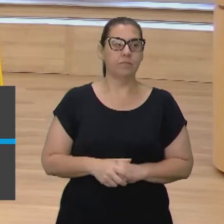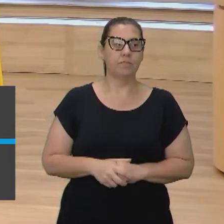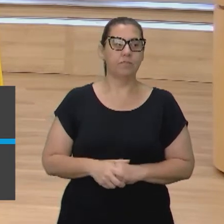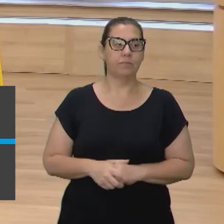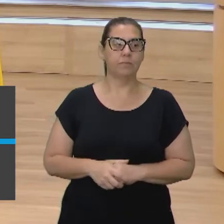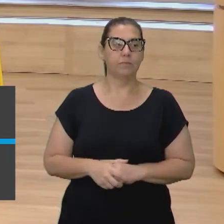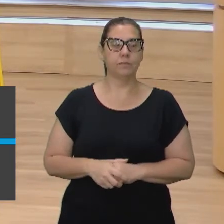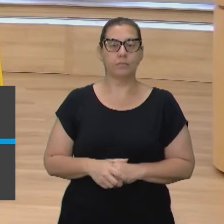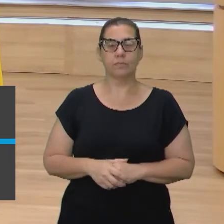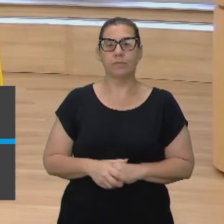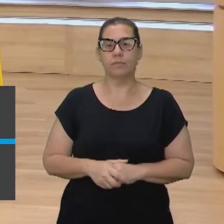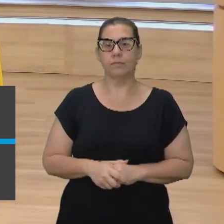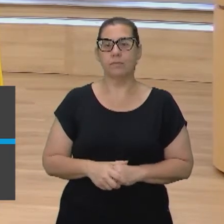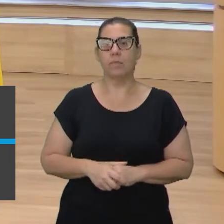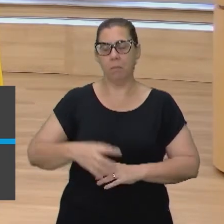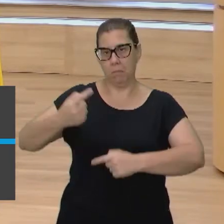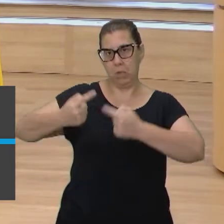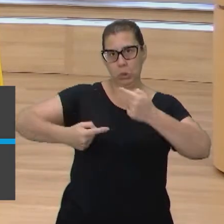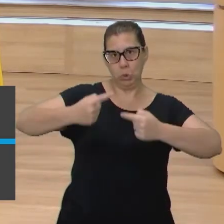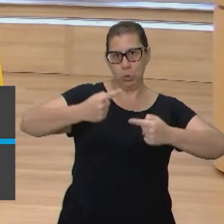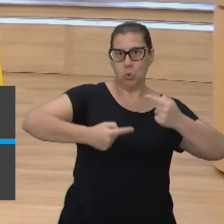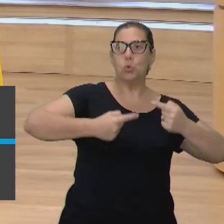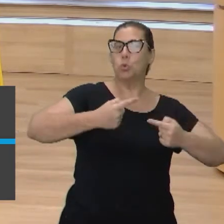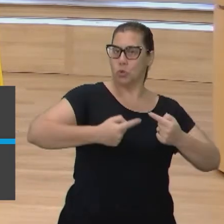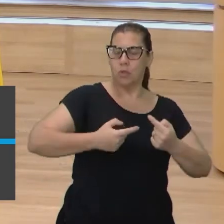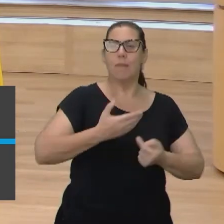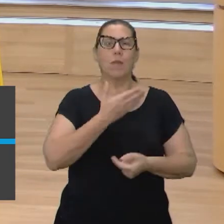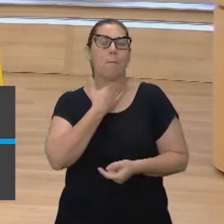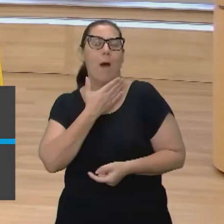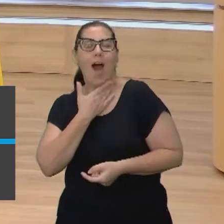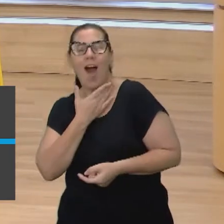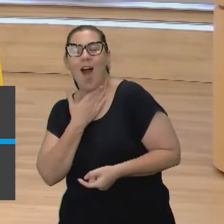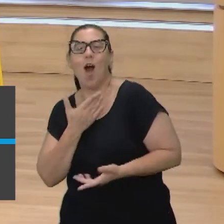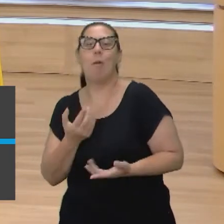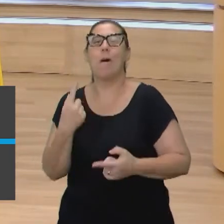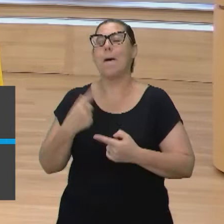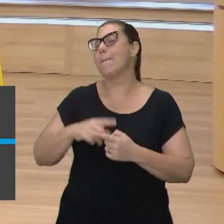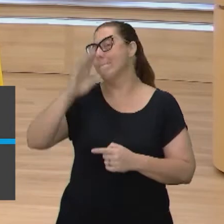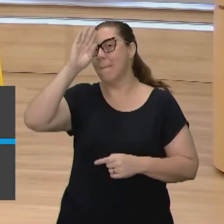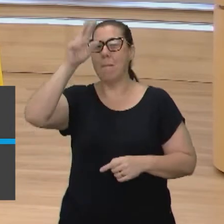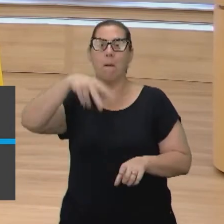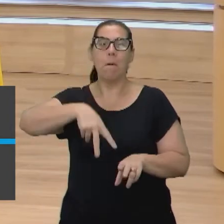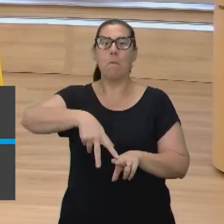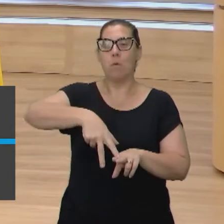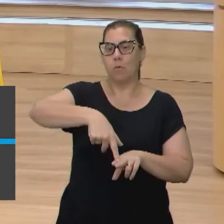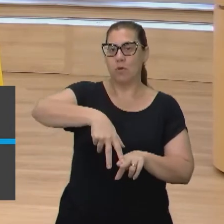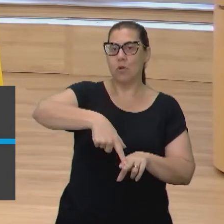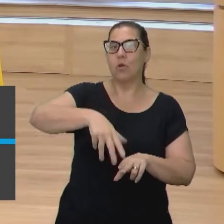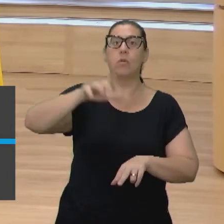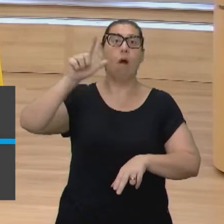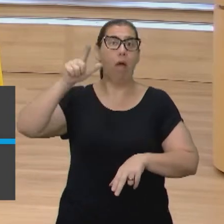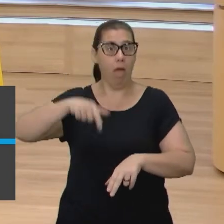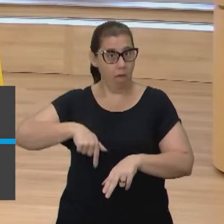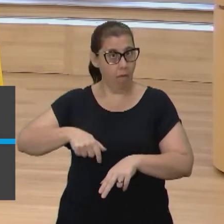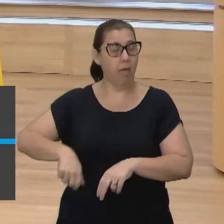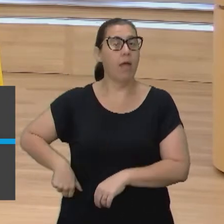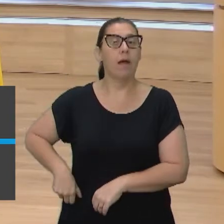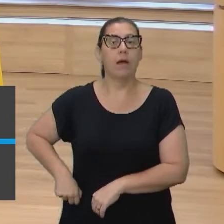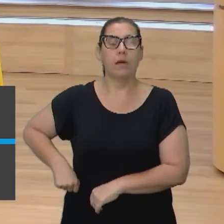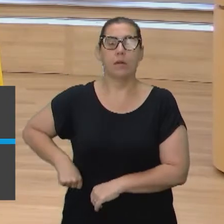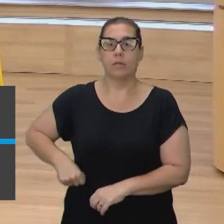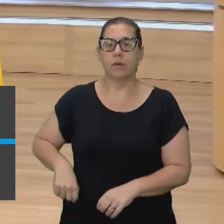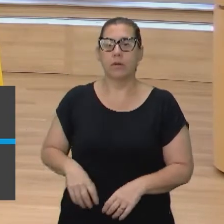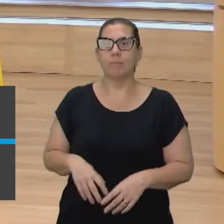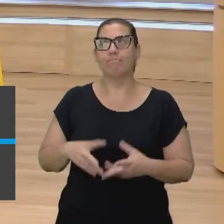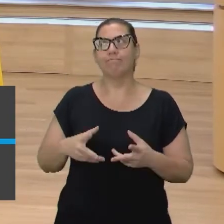tal. Acho que vai ser legal a gente discutir um pouco isso, mas principalmente porque o skate ele vai ser uma analogia do